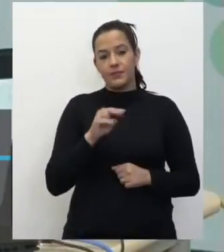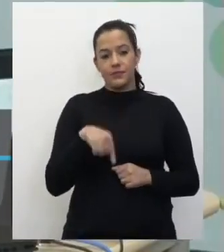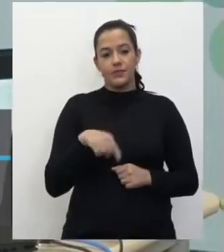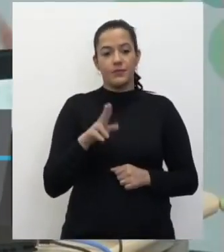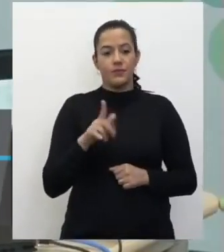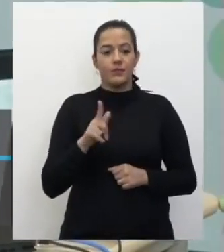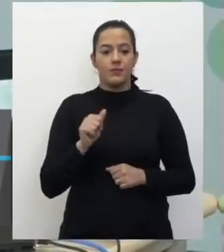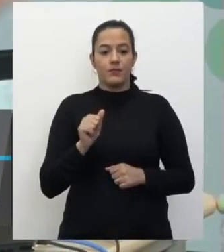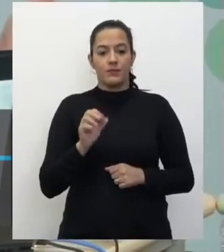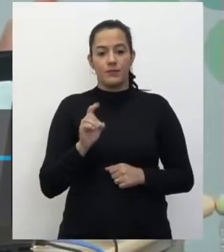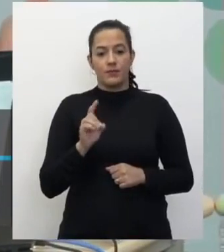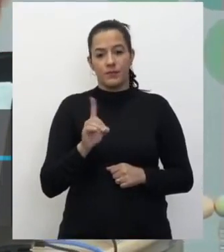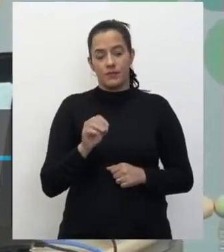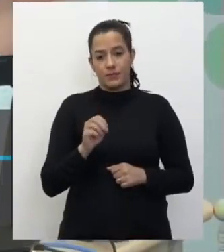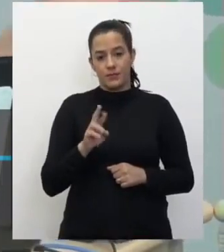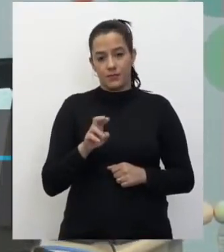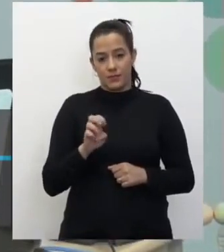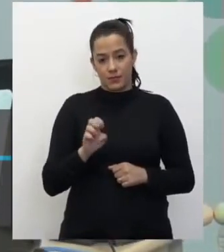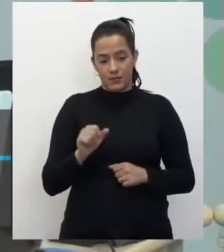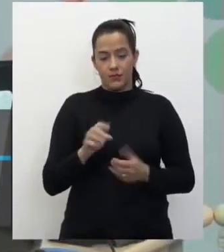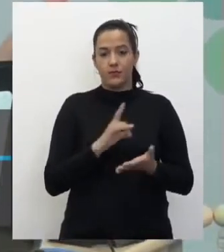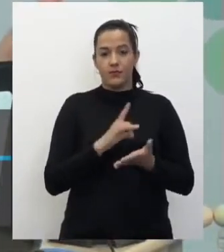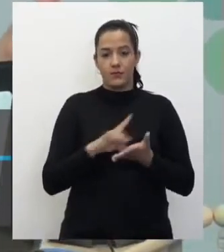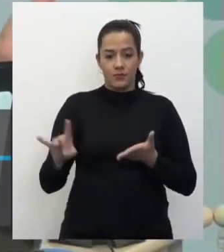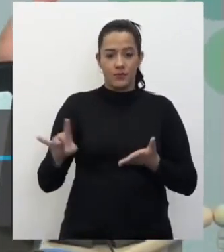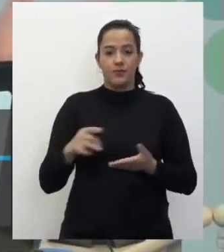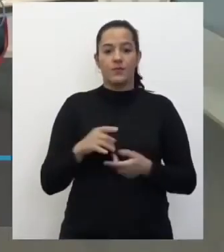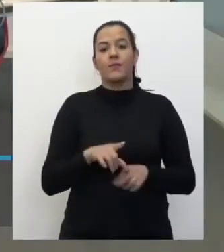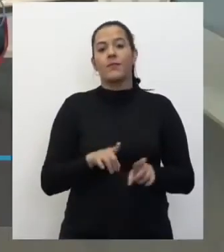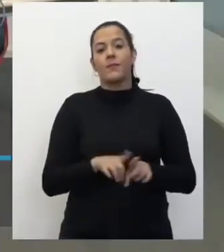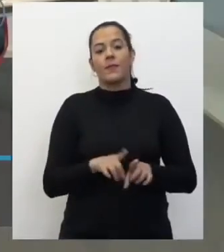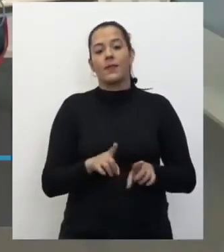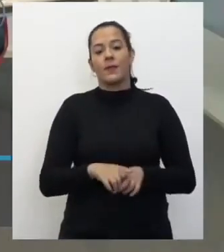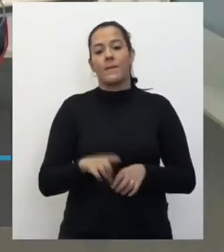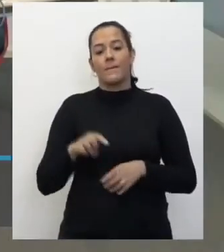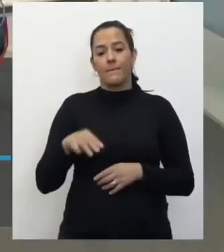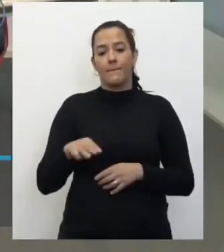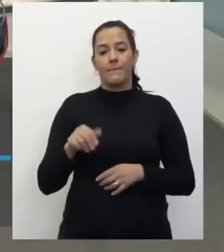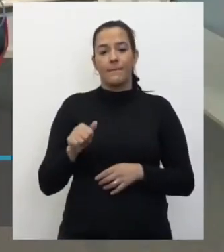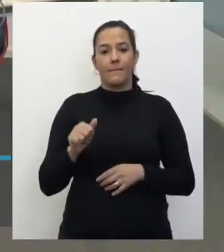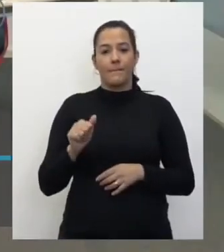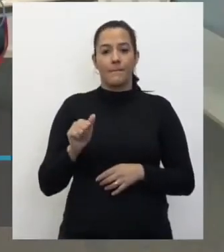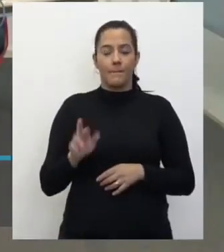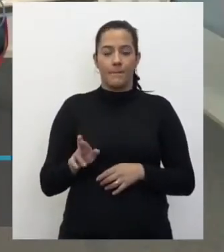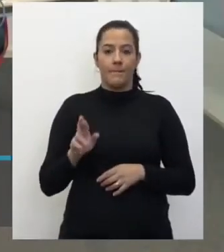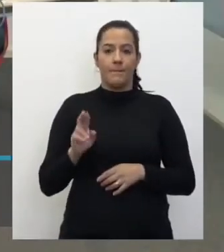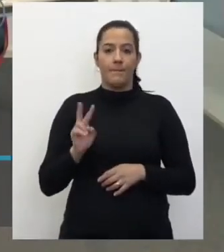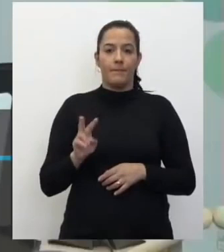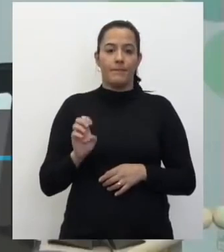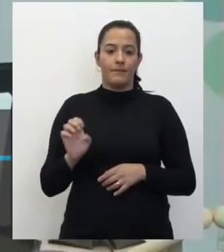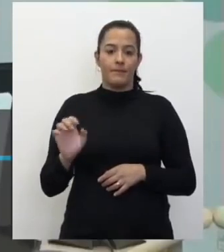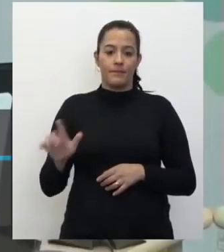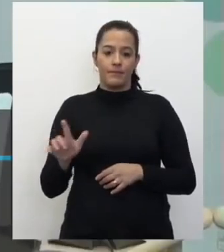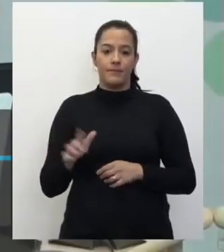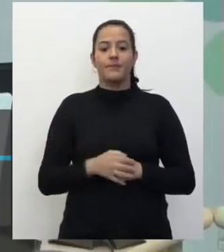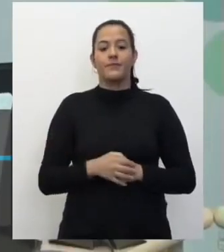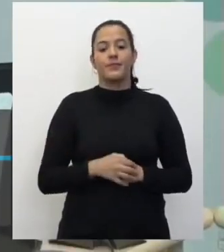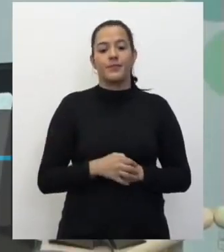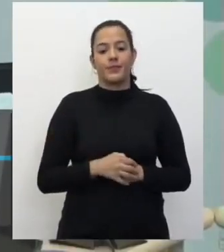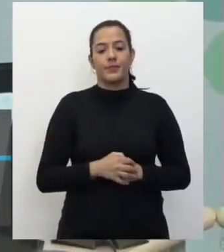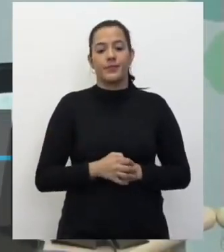DC, que é dos da... Marvel versus DC. DC é de Superman, o Batman, e a Marvel